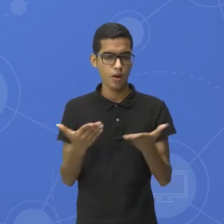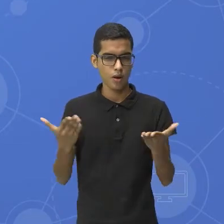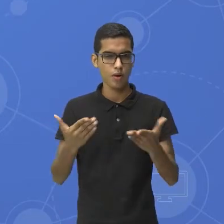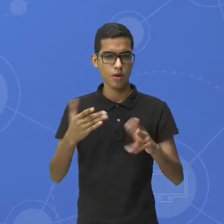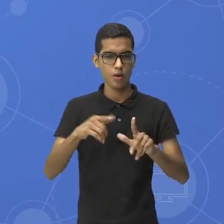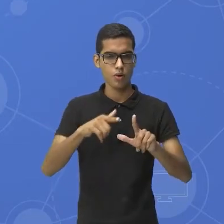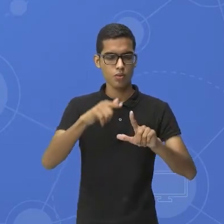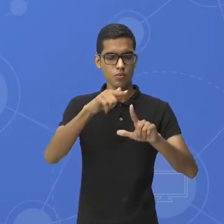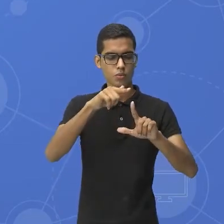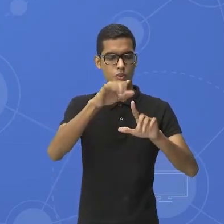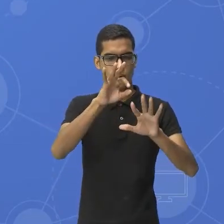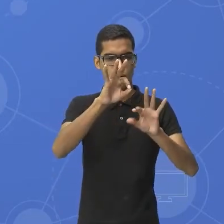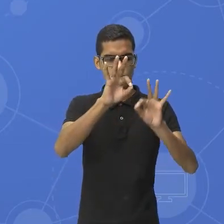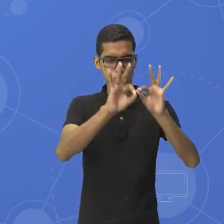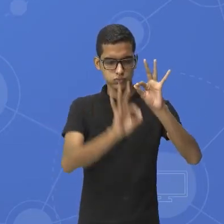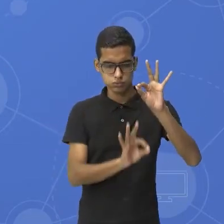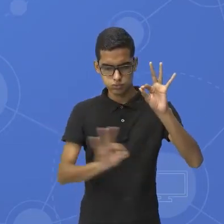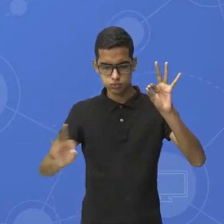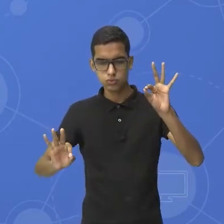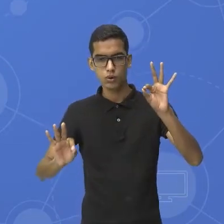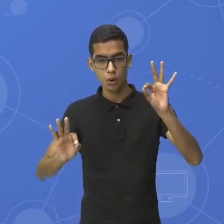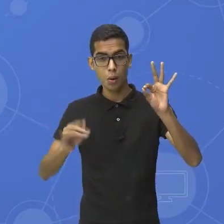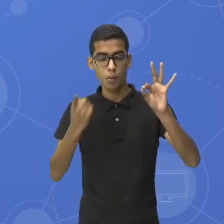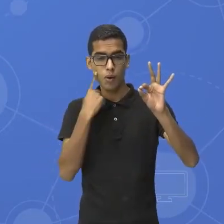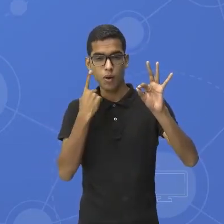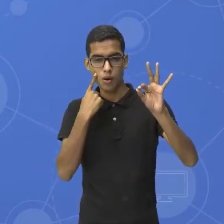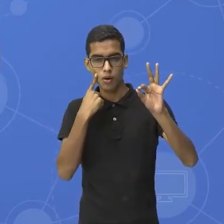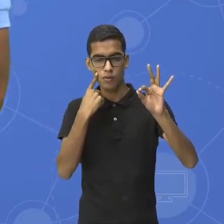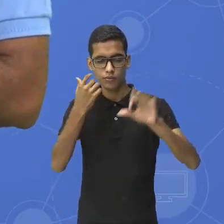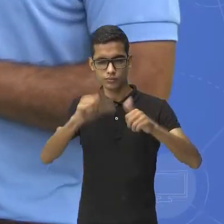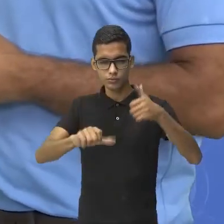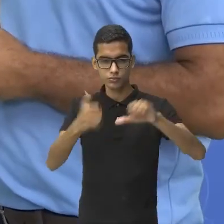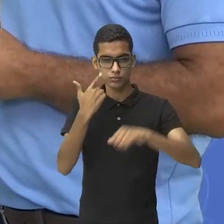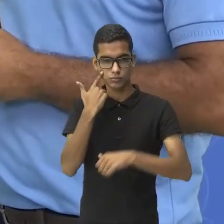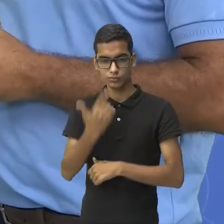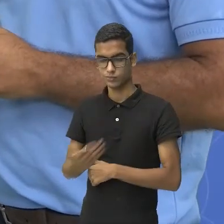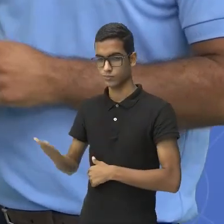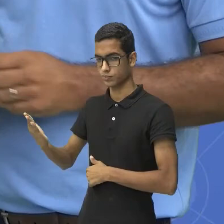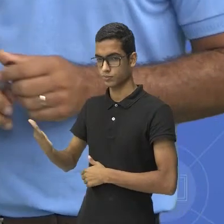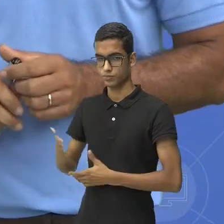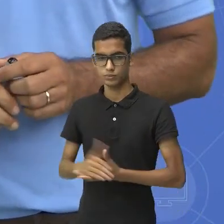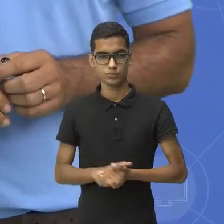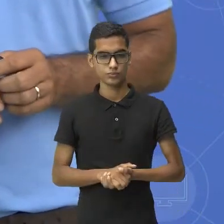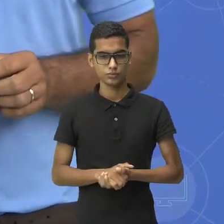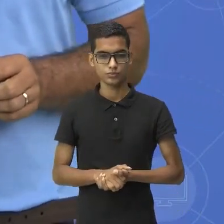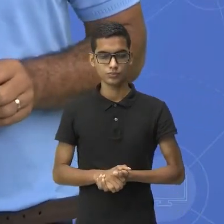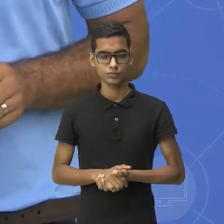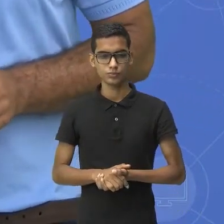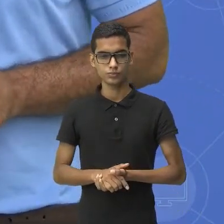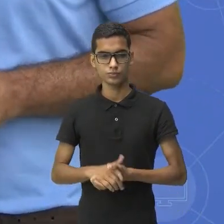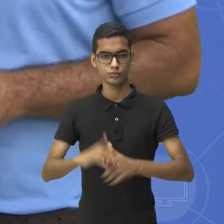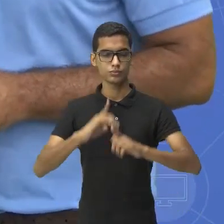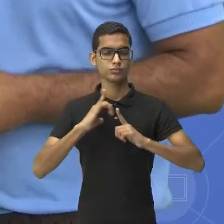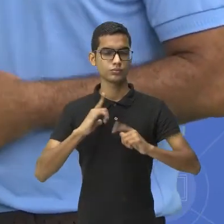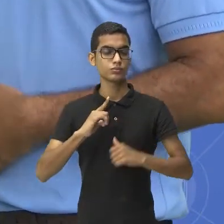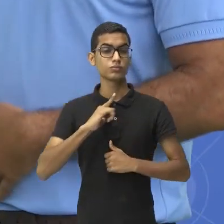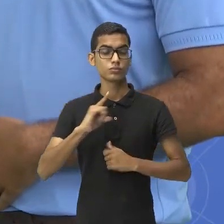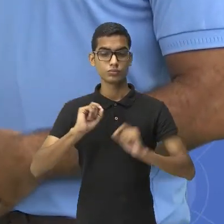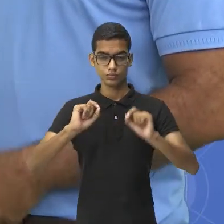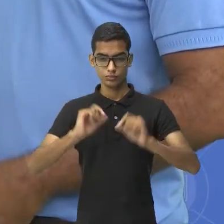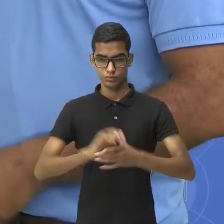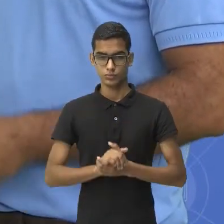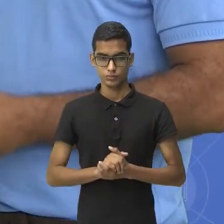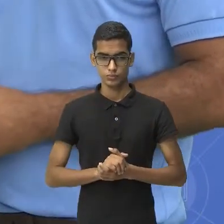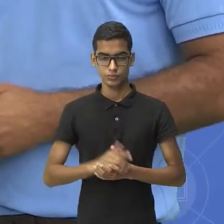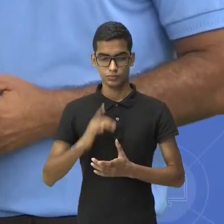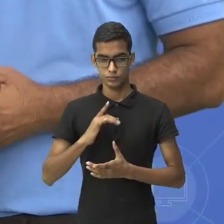questão da análise, né, desse delta. Vejam aqui ao lado, né, que nós temos o seguinte, ó,